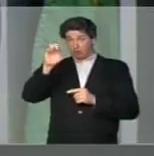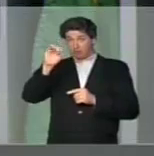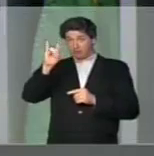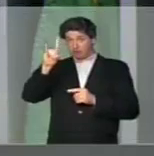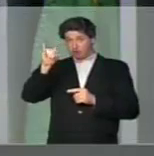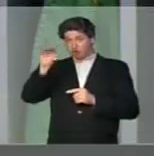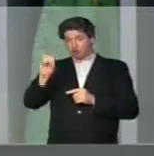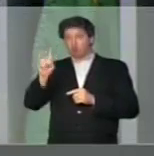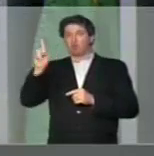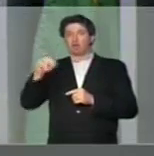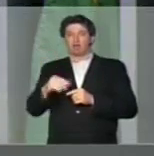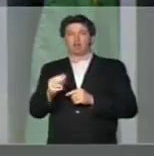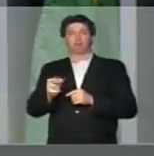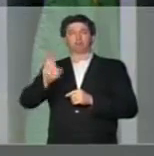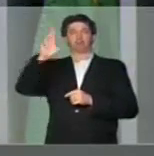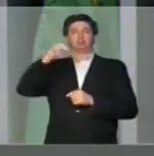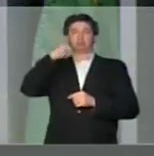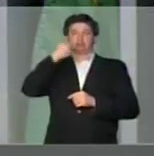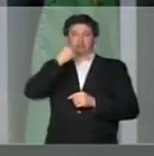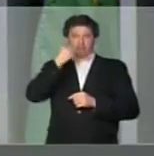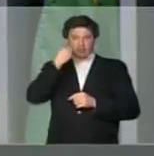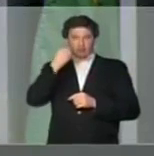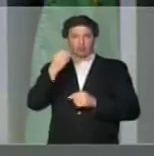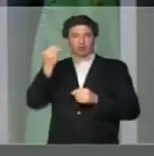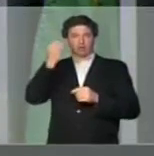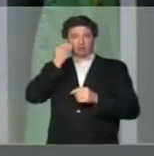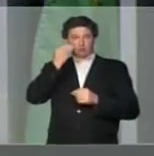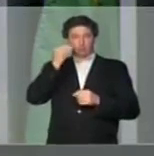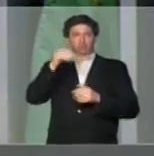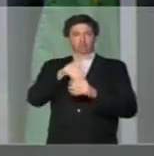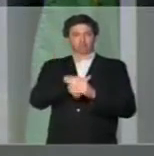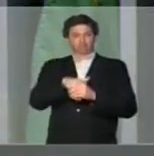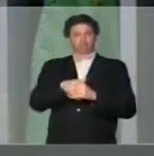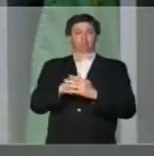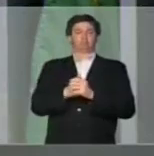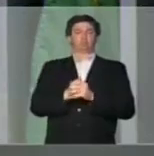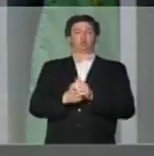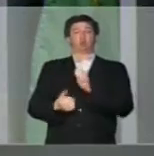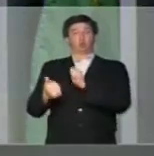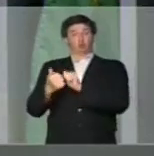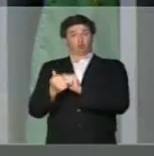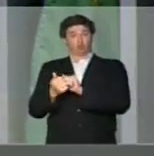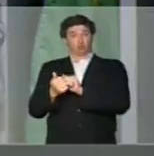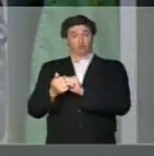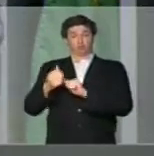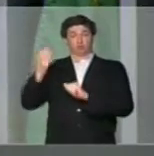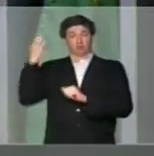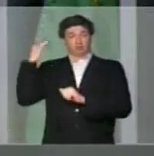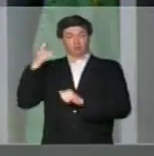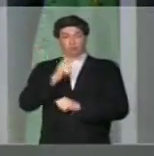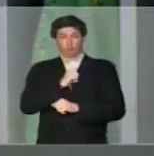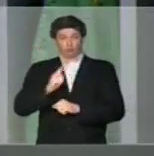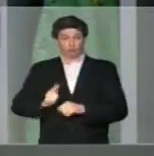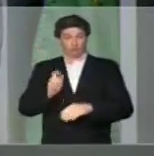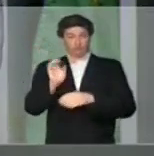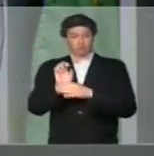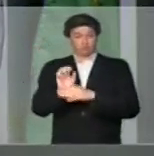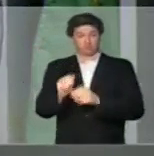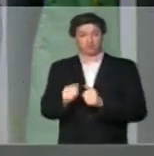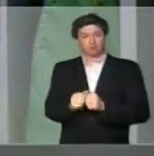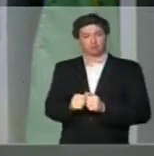candidato a senador da República, junto do então candidato a governo do